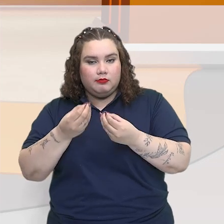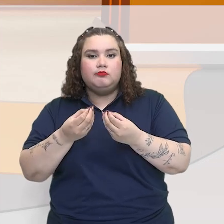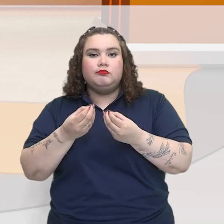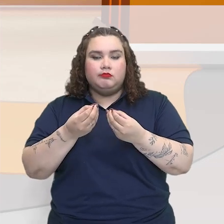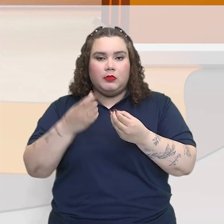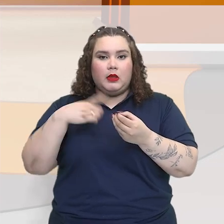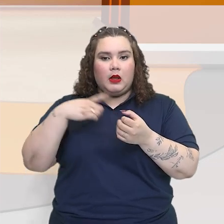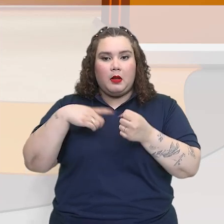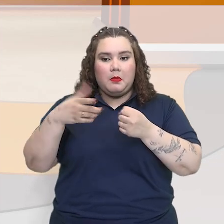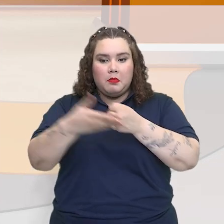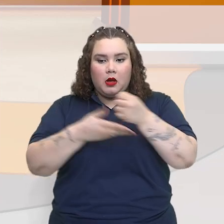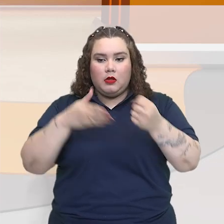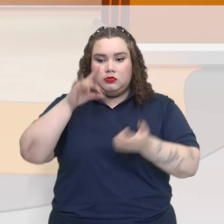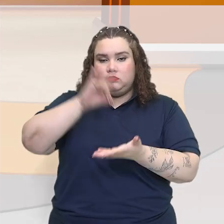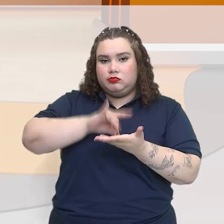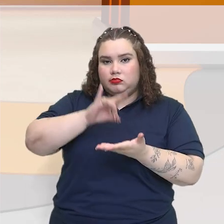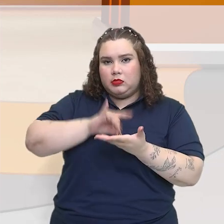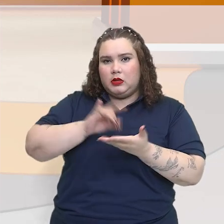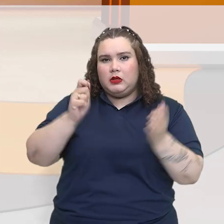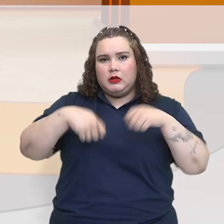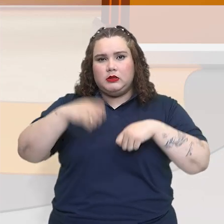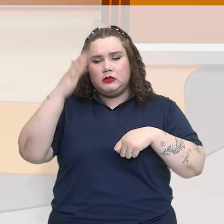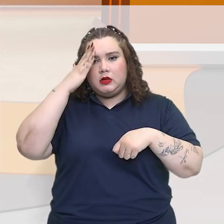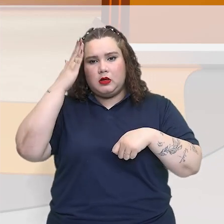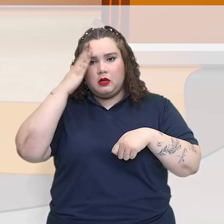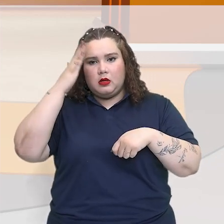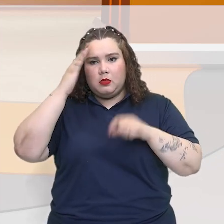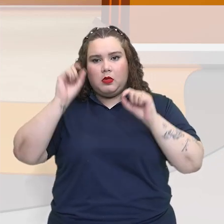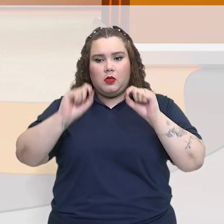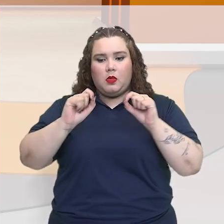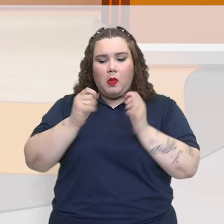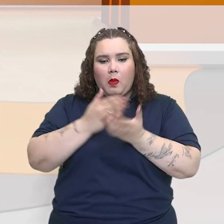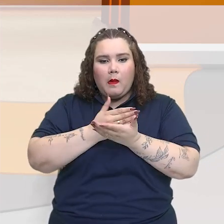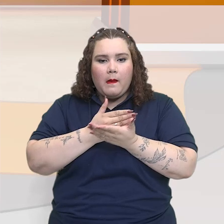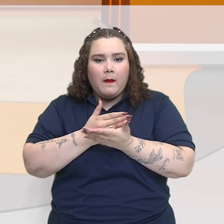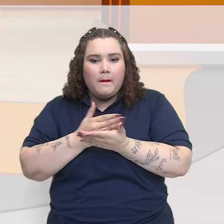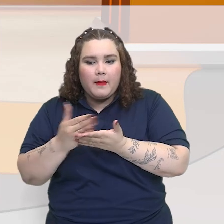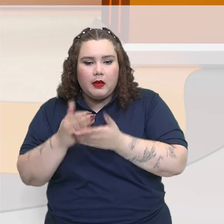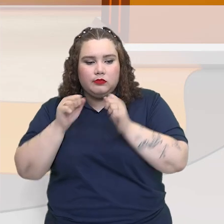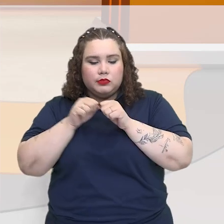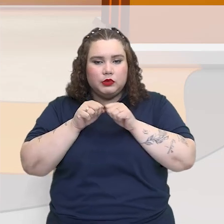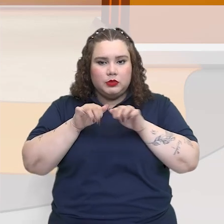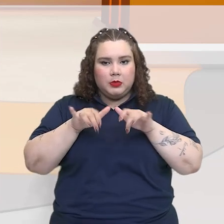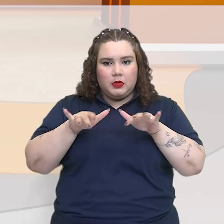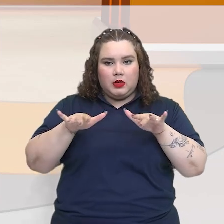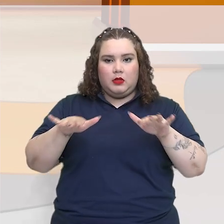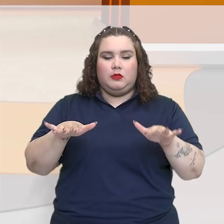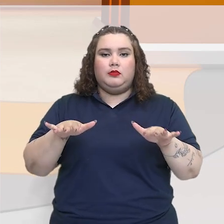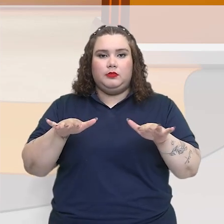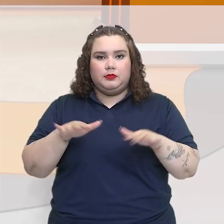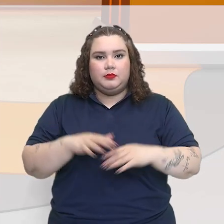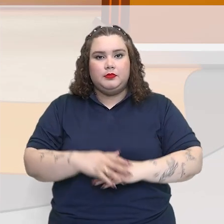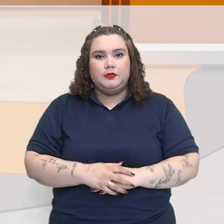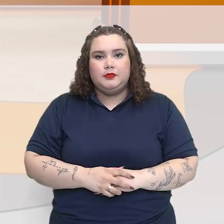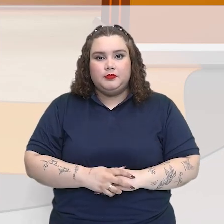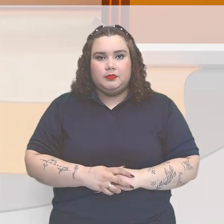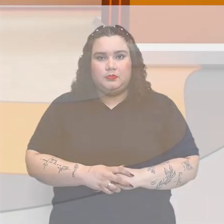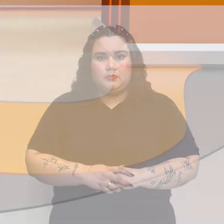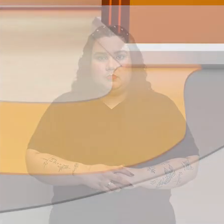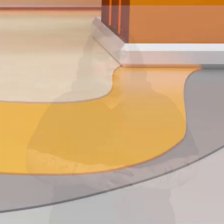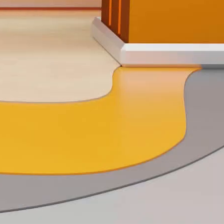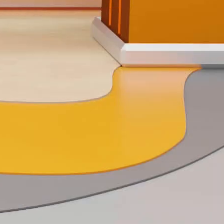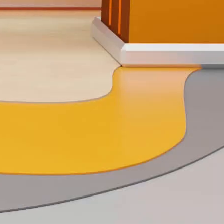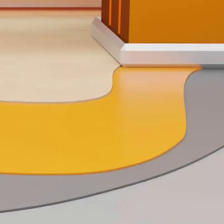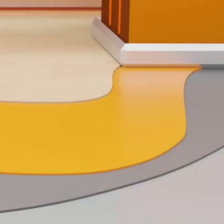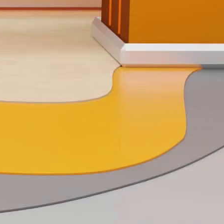Vai ser aquilo que podemos considerar uma pequena semente, a semente, né, do